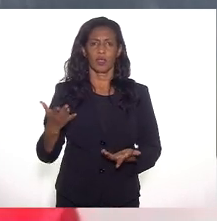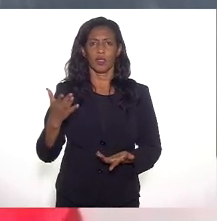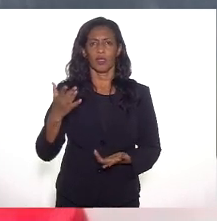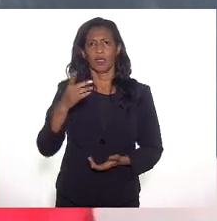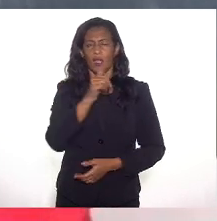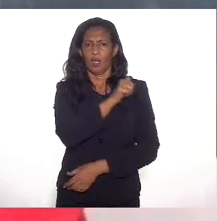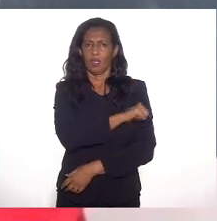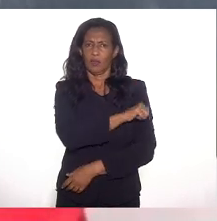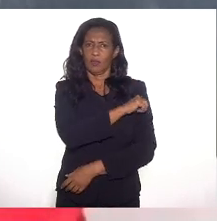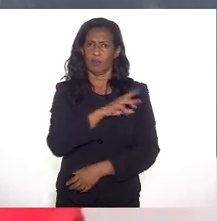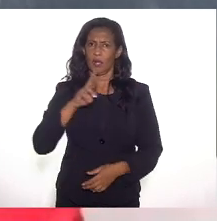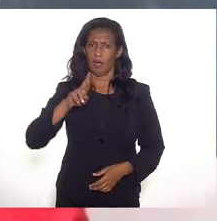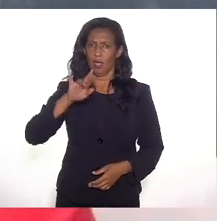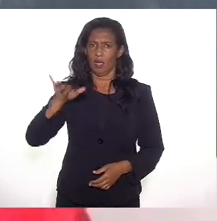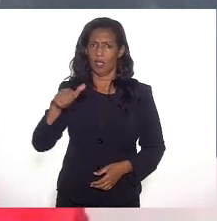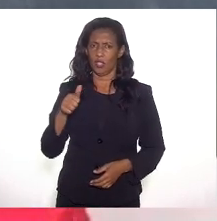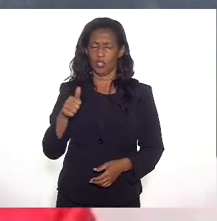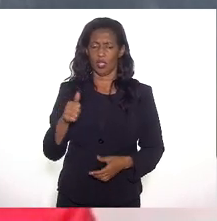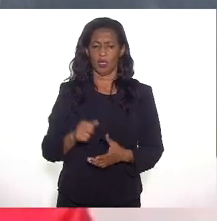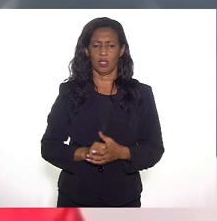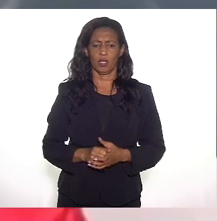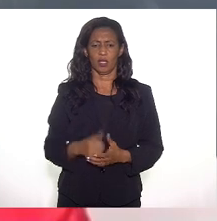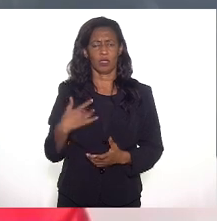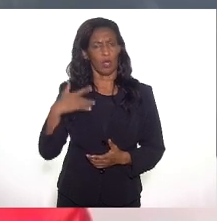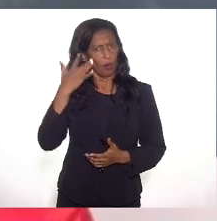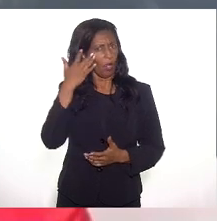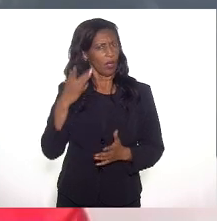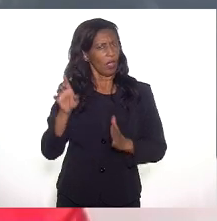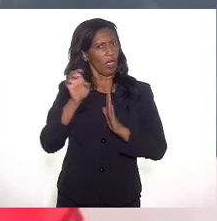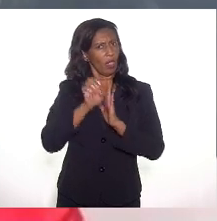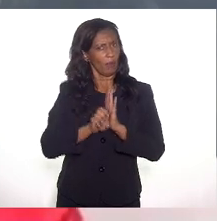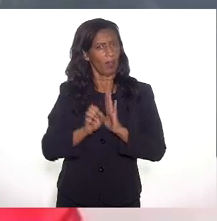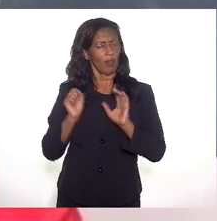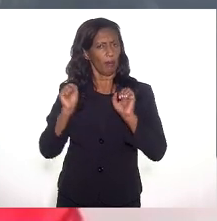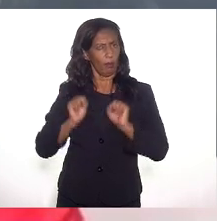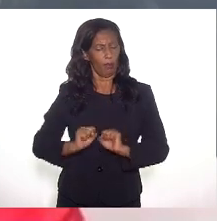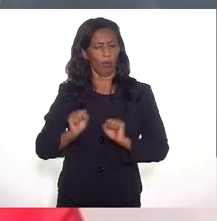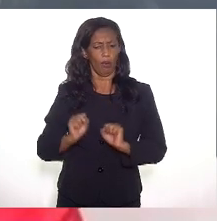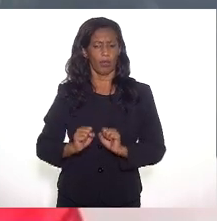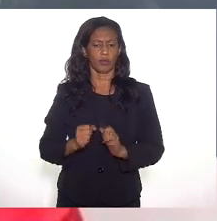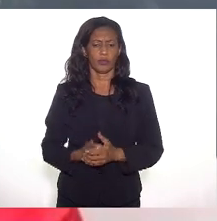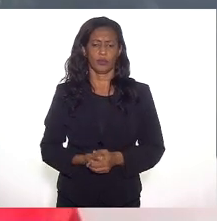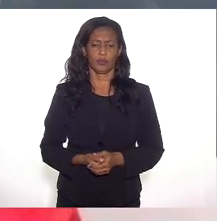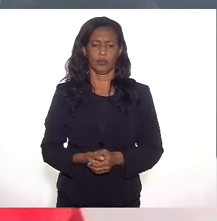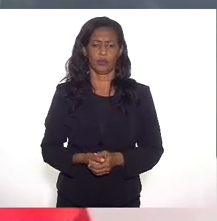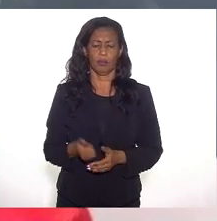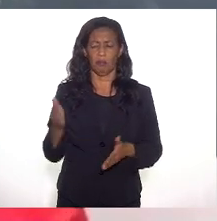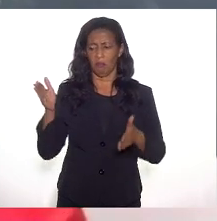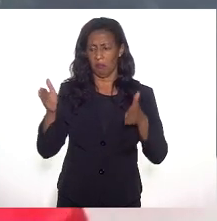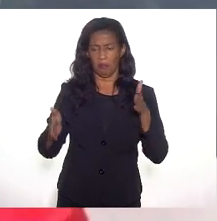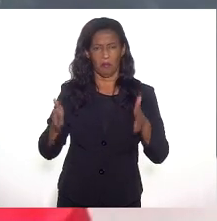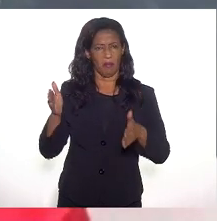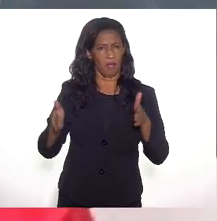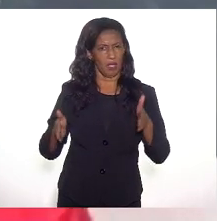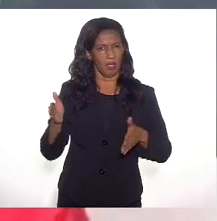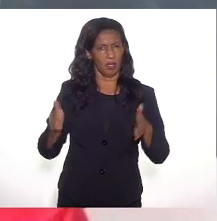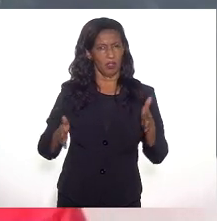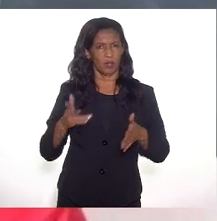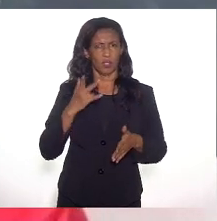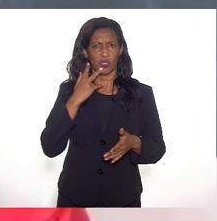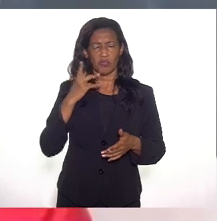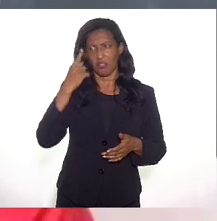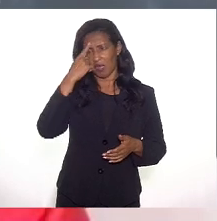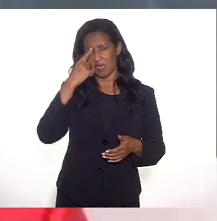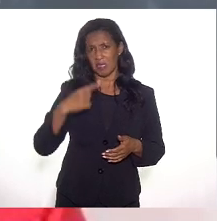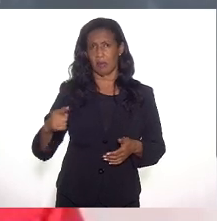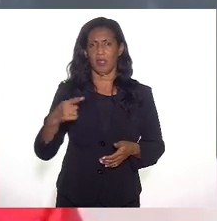Regiane em relação ao período, eu acho que a emenda pode cair. E quanto ao período, a gente indicar tanto para a semana do 25